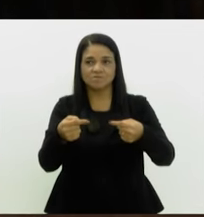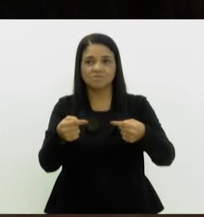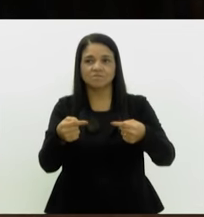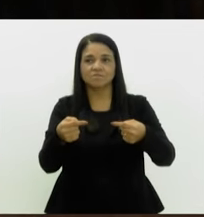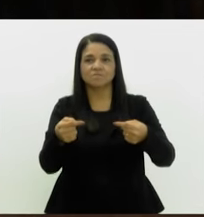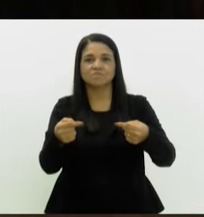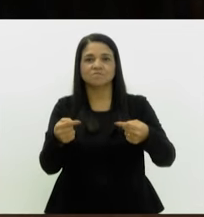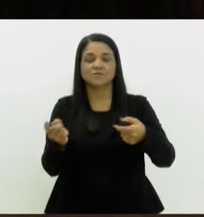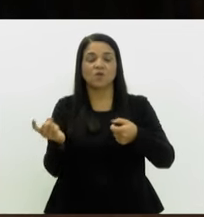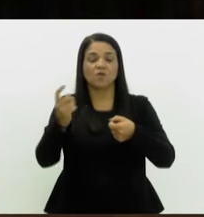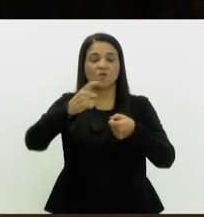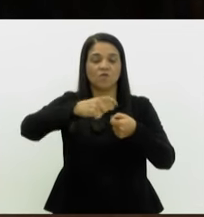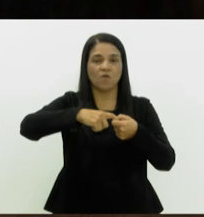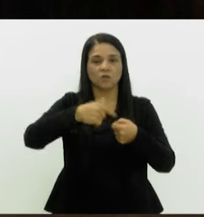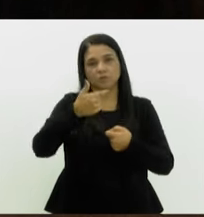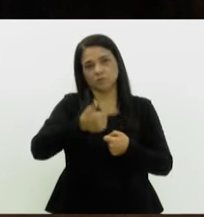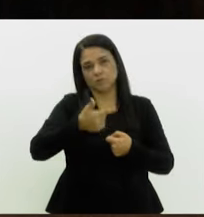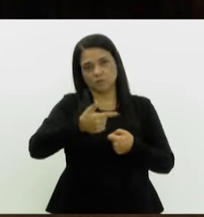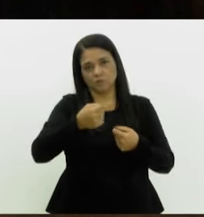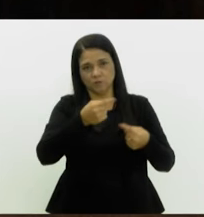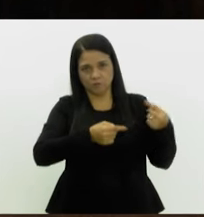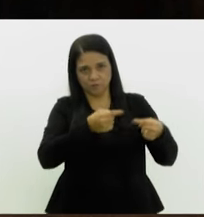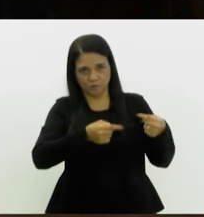volta para o segundo dia de discussão.